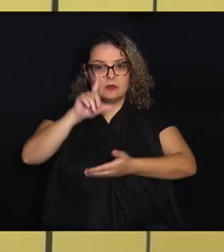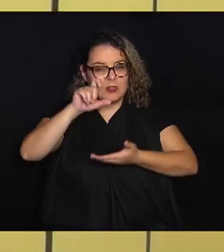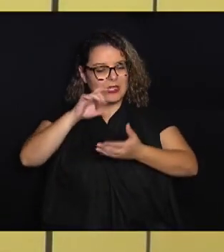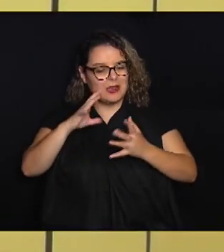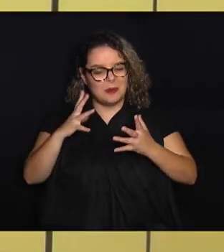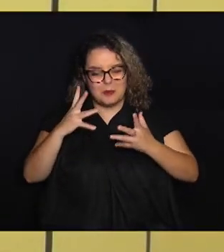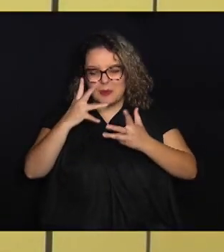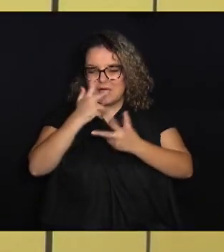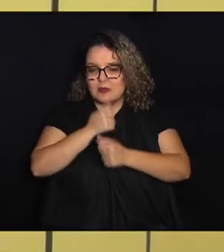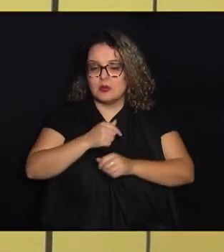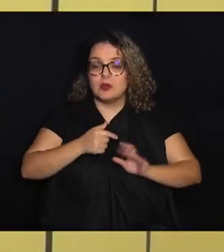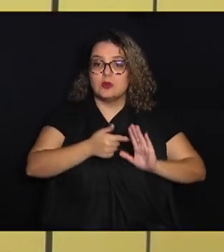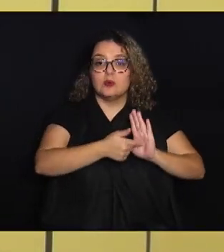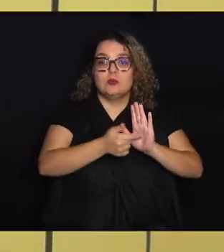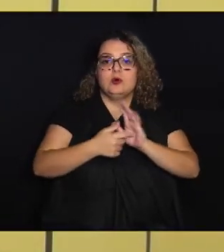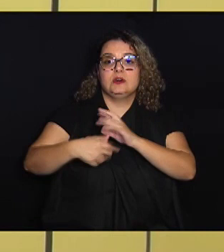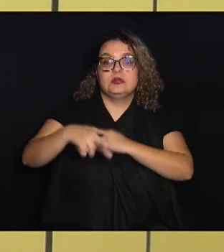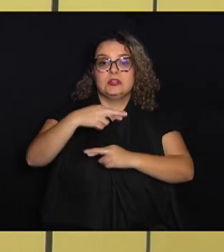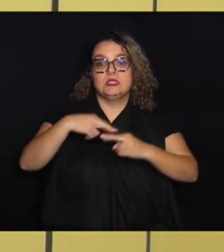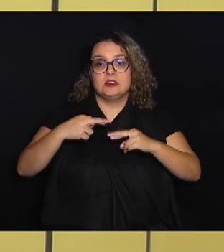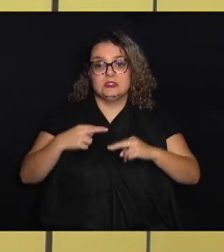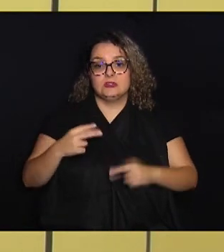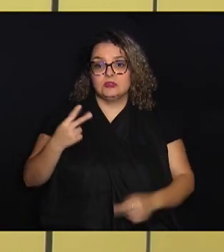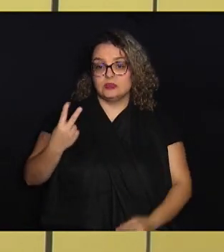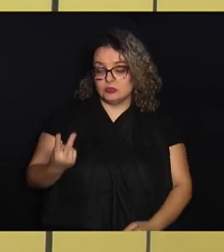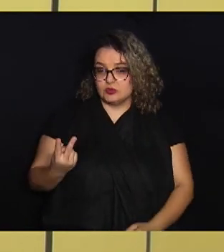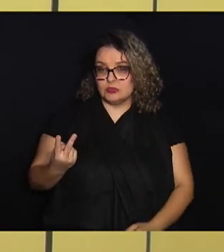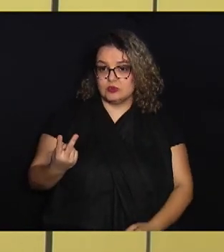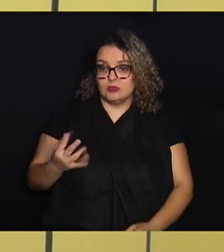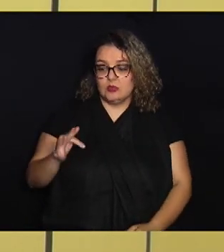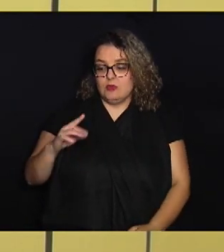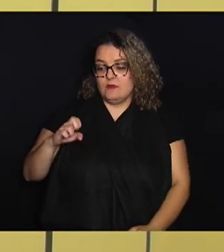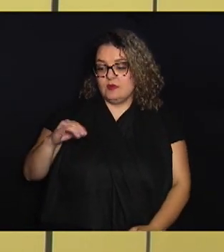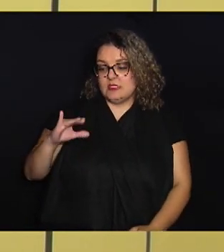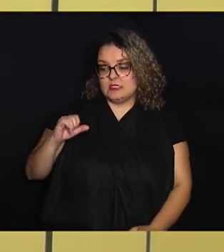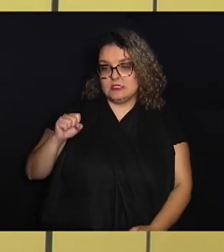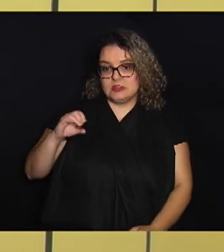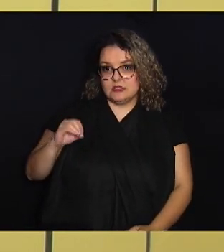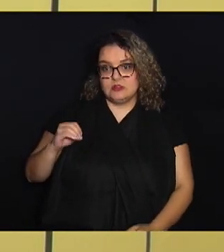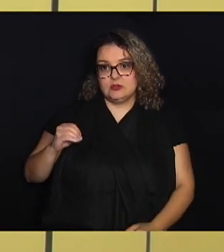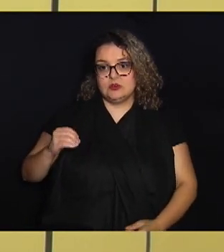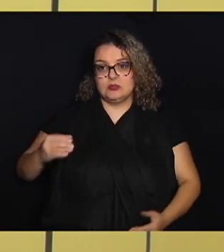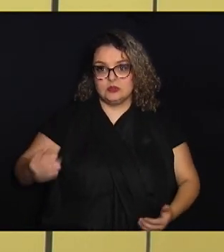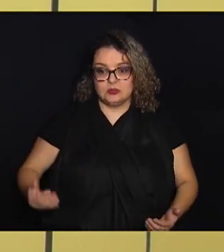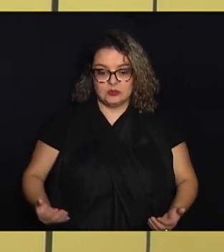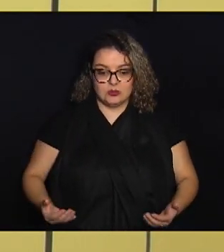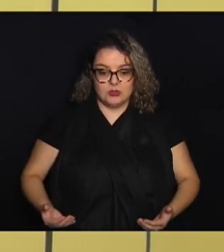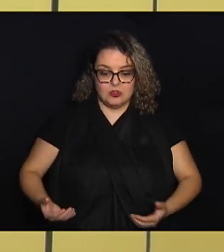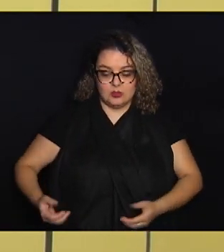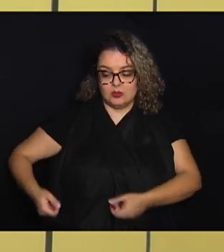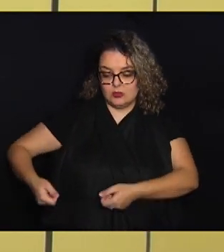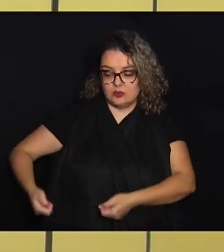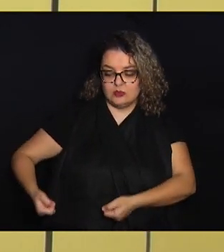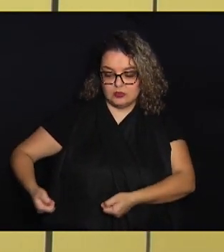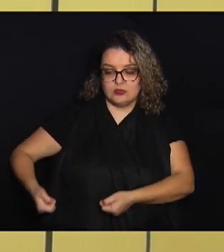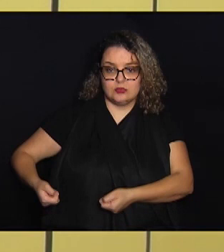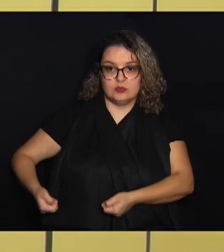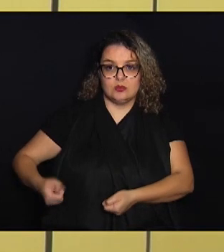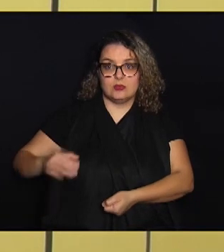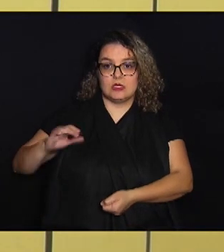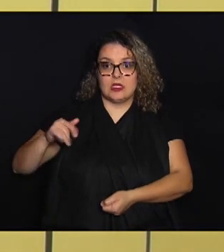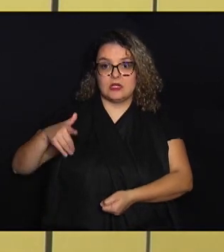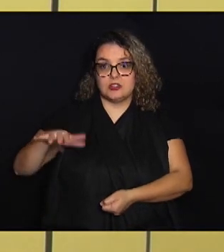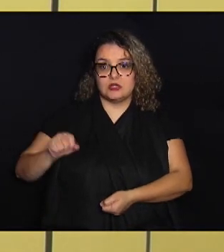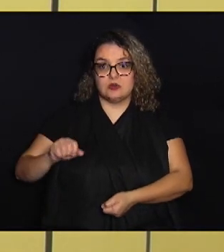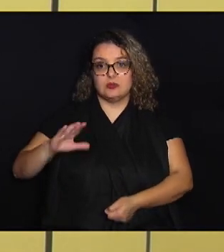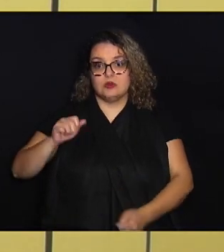icônica, que mostra muito a relação entre os dois. O Francisco Glicério carregando o caixão do Campos Salles. Os